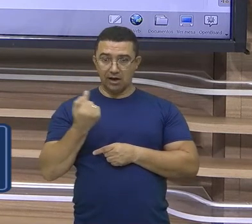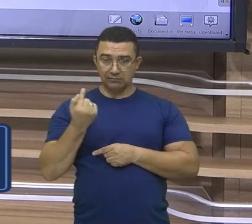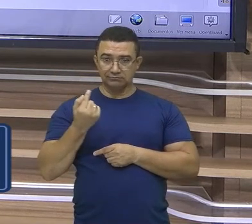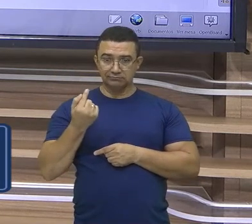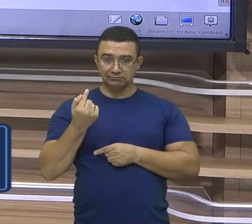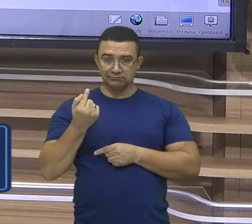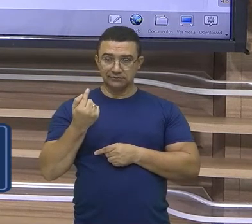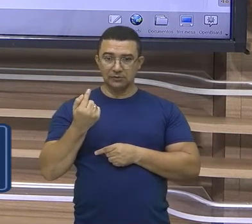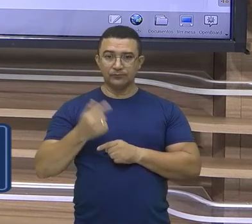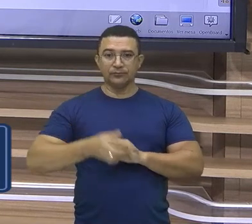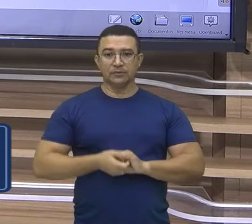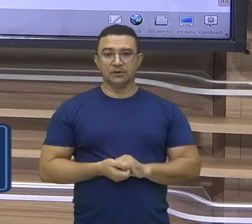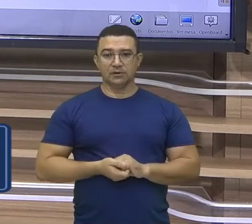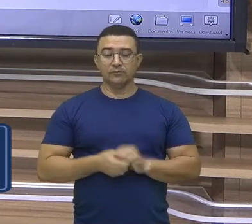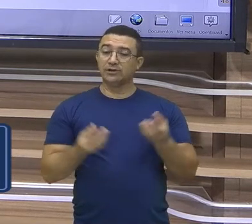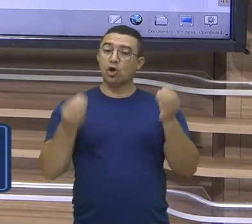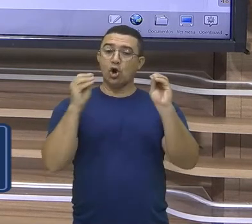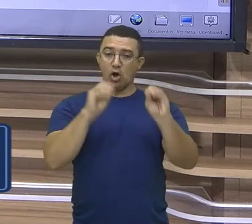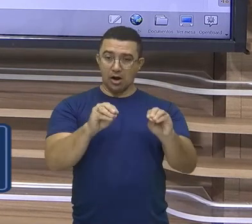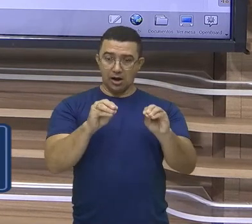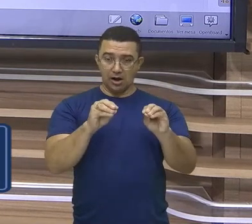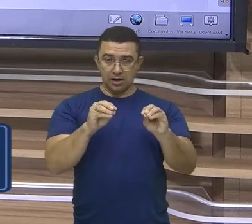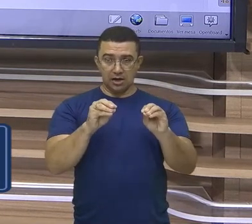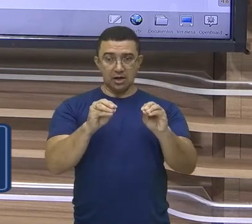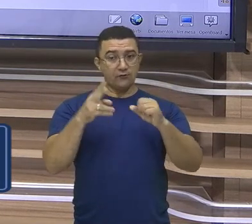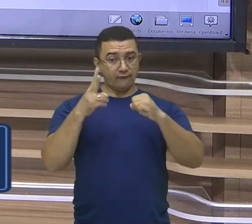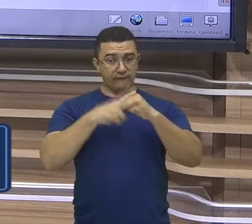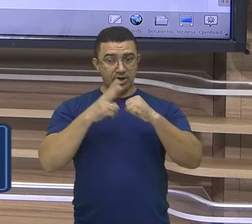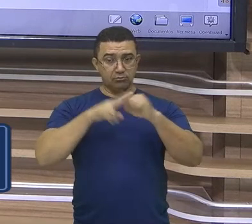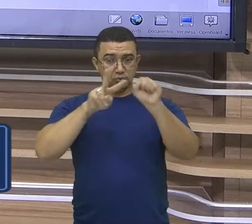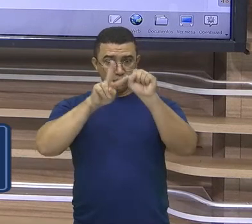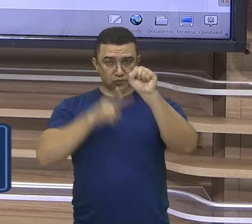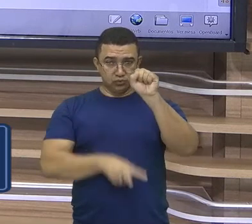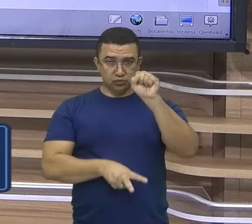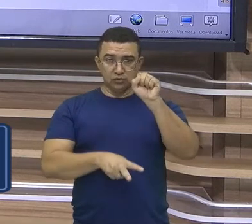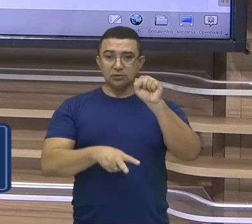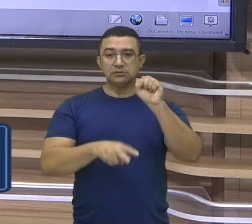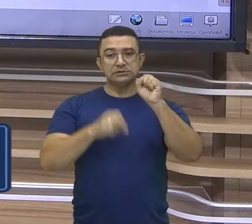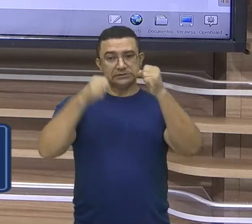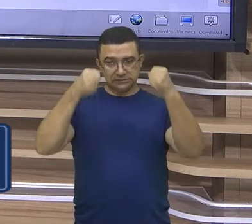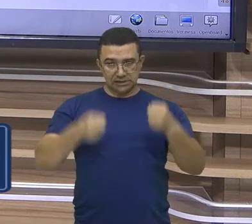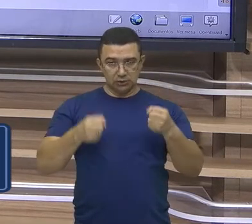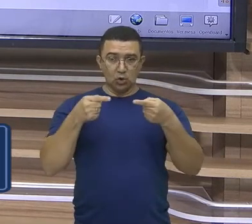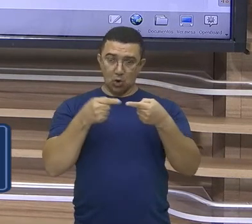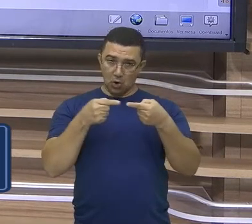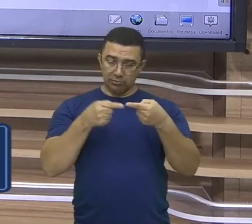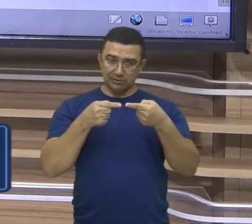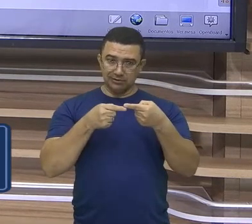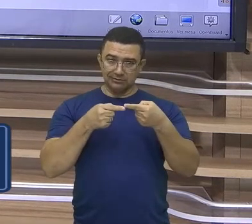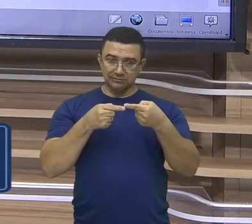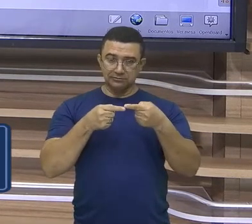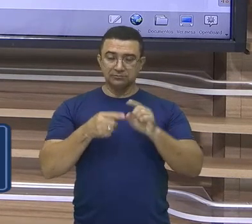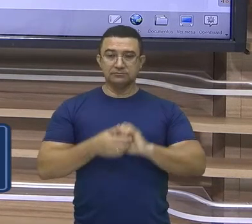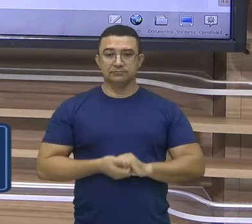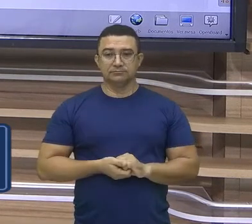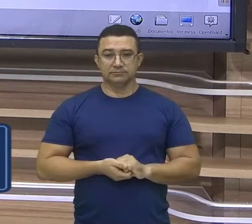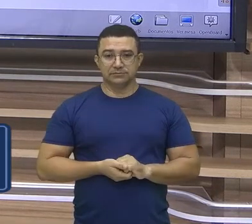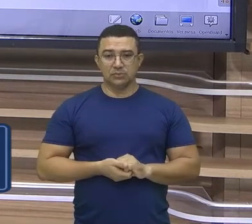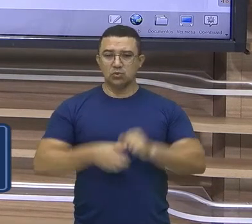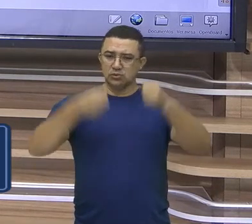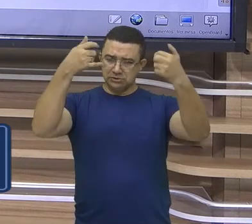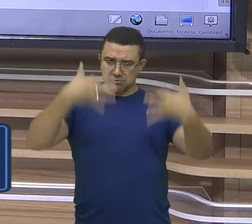singular, logo ele vai exigir, então, um verbo conjugado adequadamente com terceira pessoa do singular. E aí, isso explica,